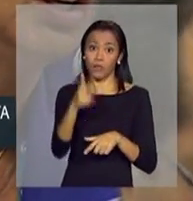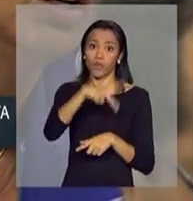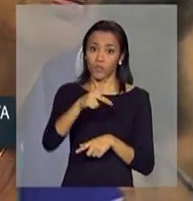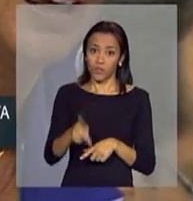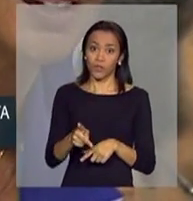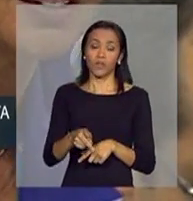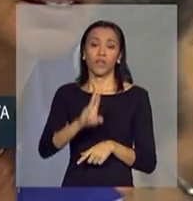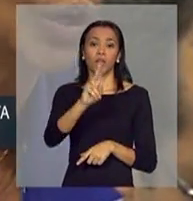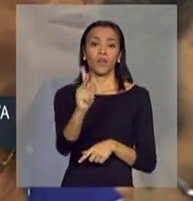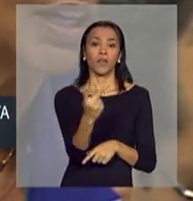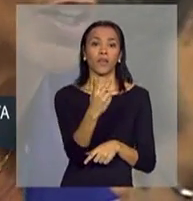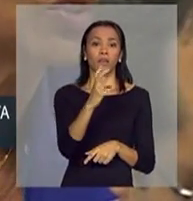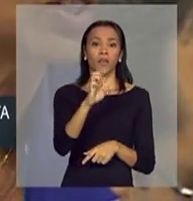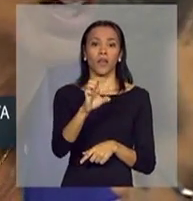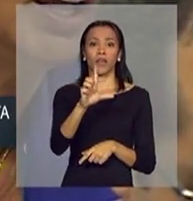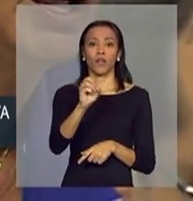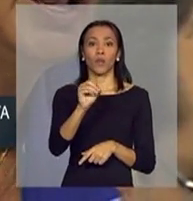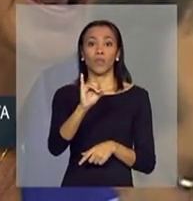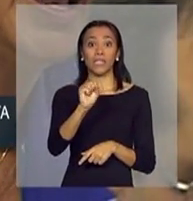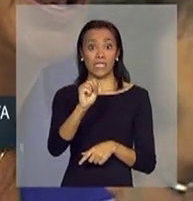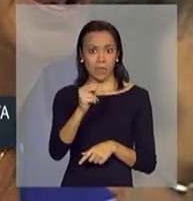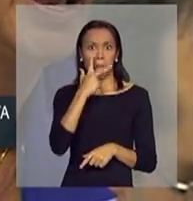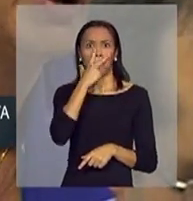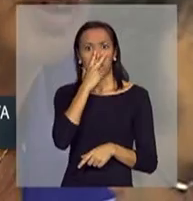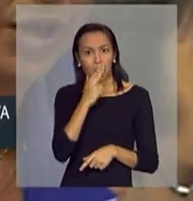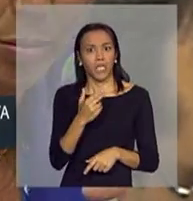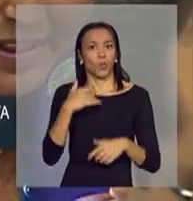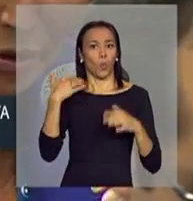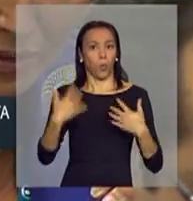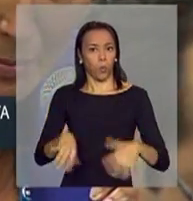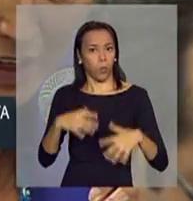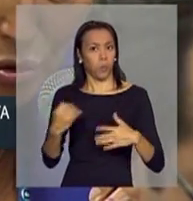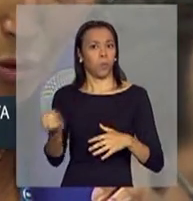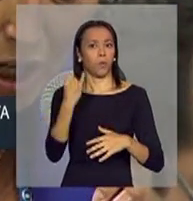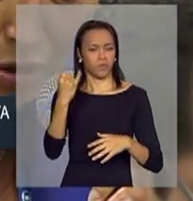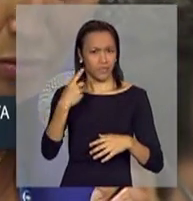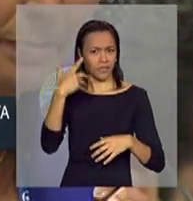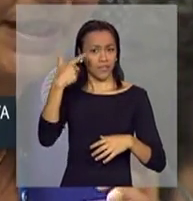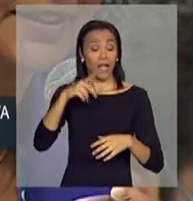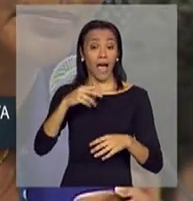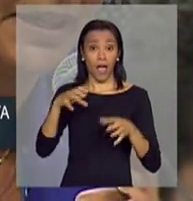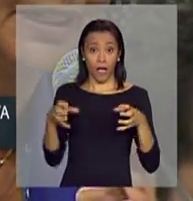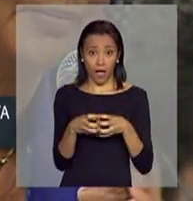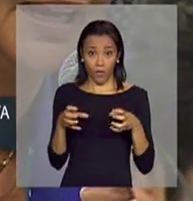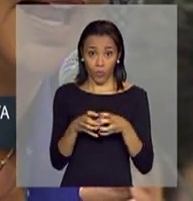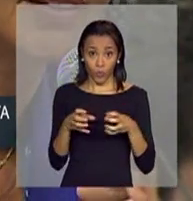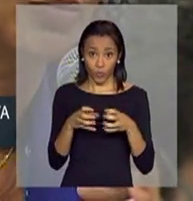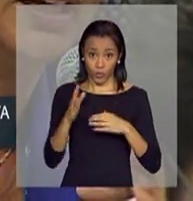ano, parece tão grande, a comissão tem mais um ano para trabalhar, se eu bem